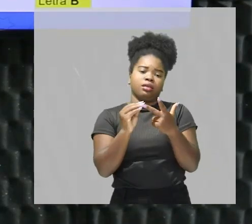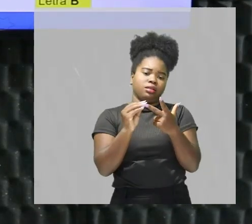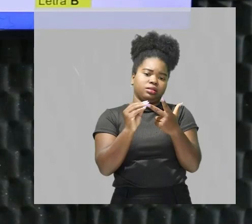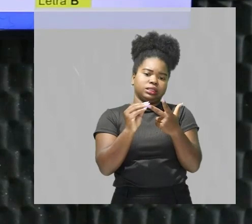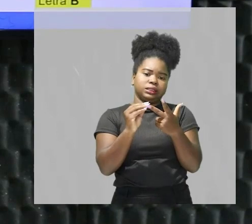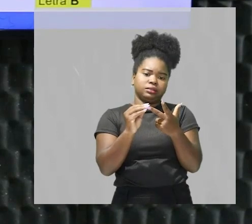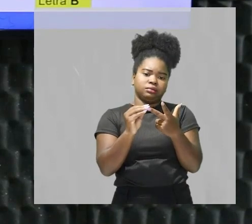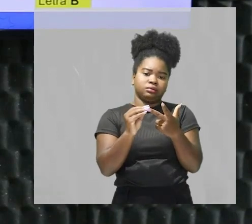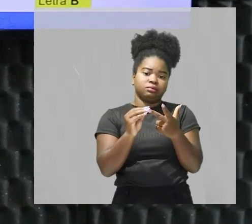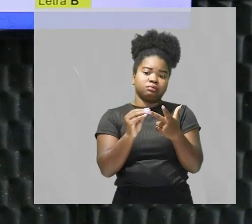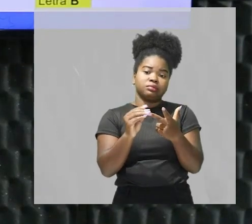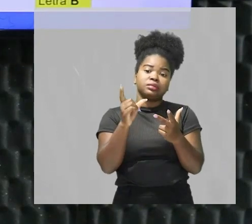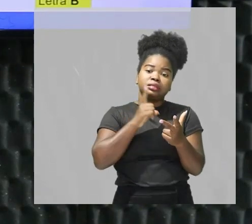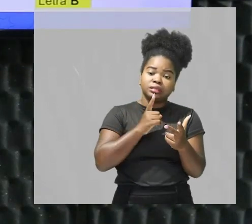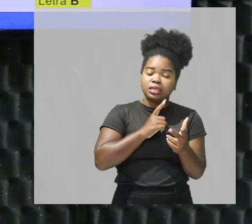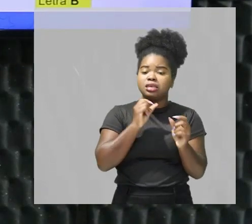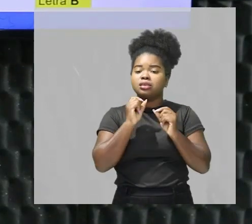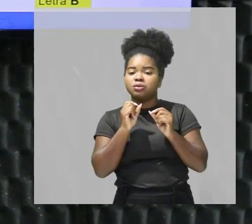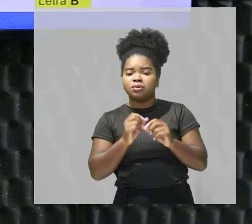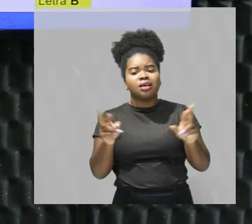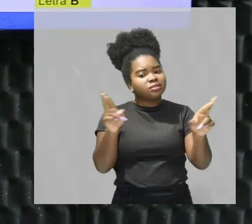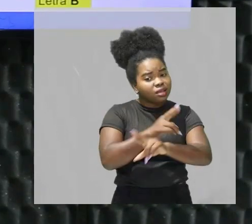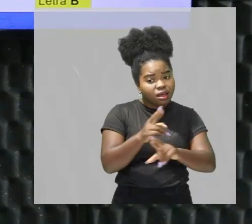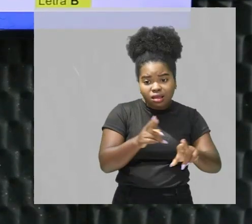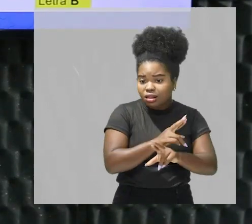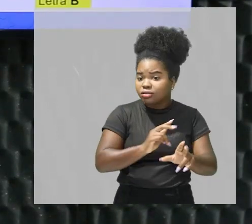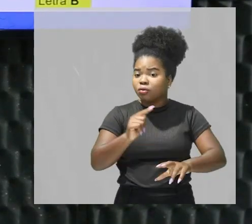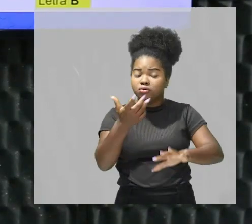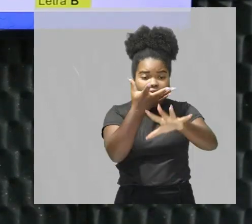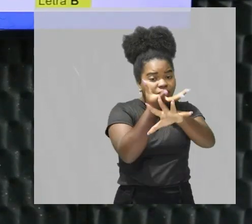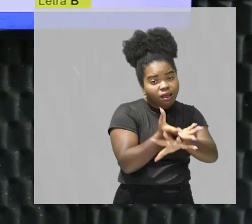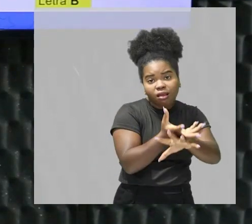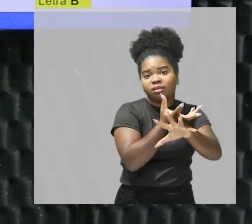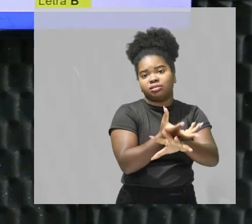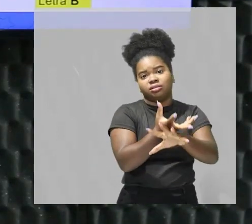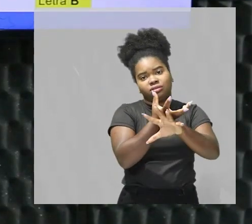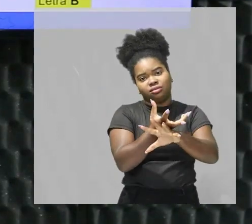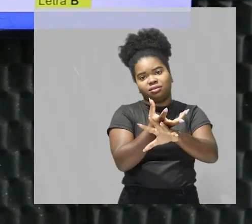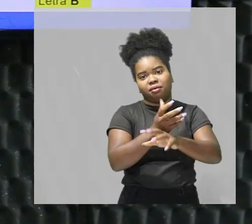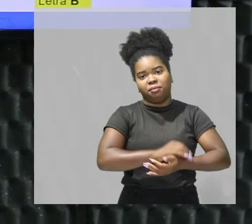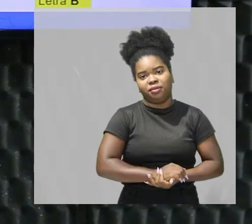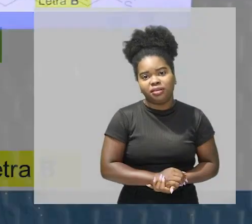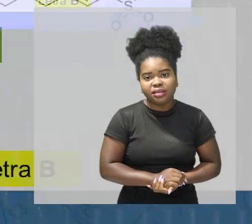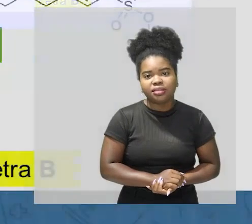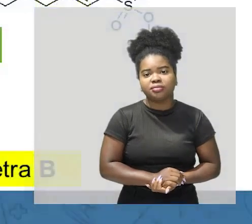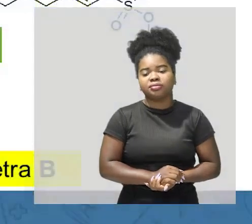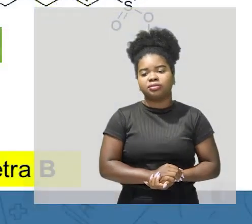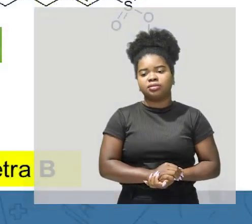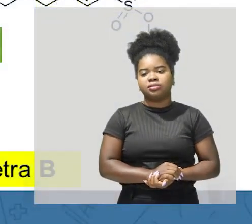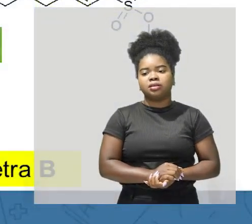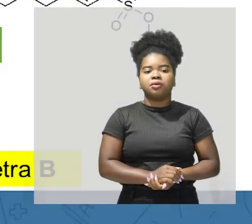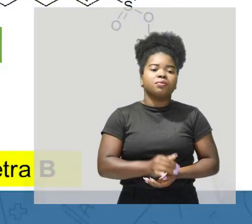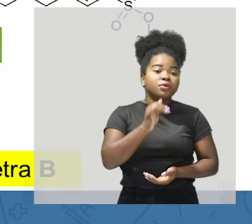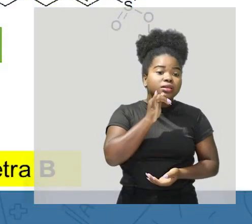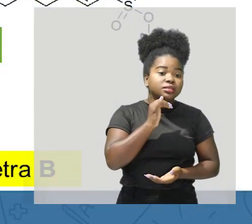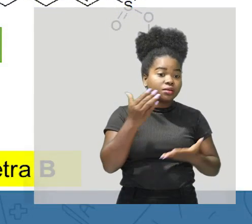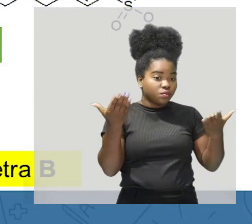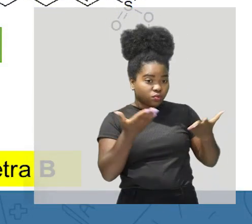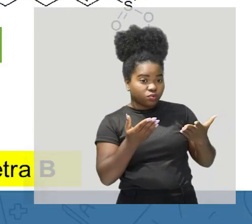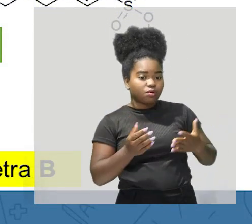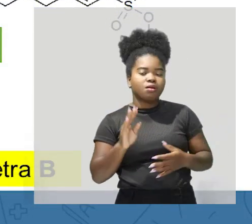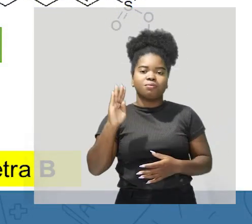por esse viés. Vão estar trazendo disciplinas diferentes